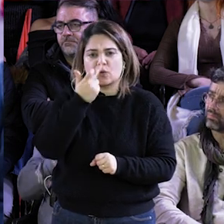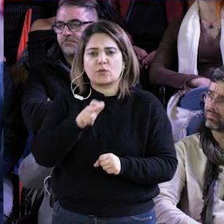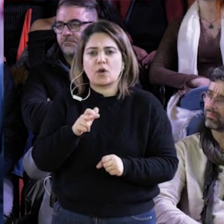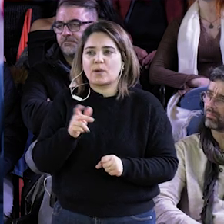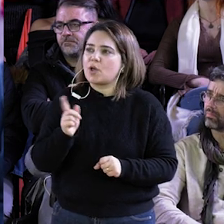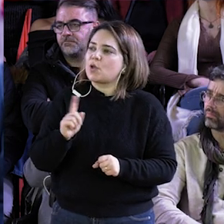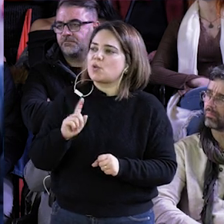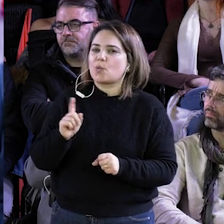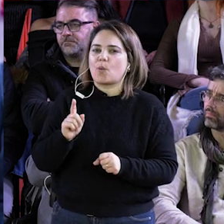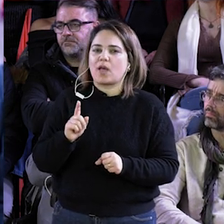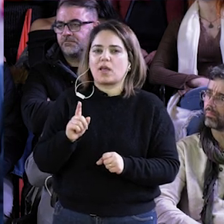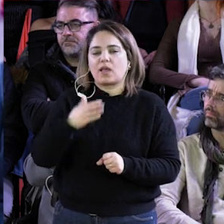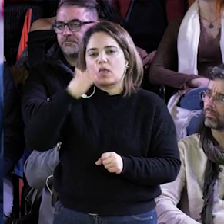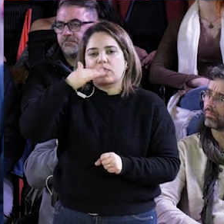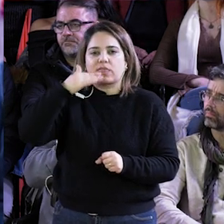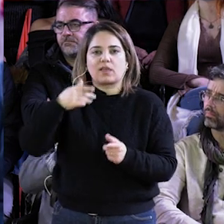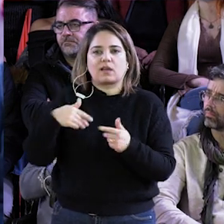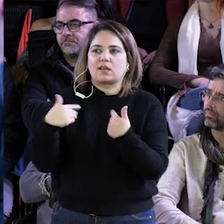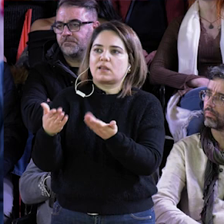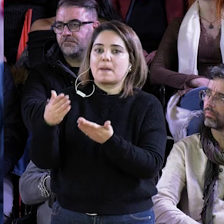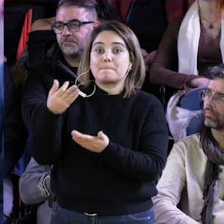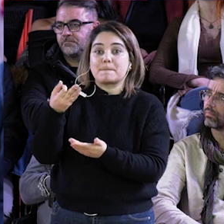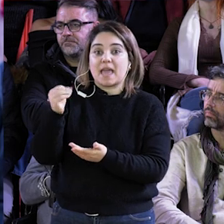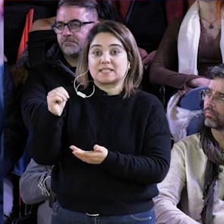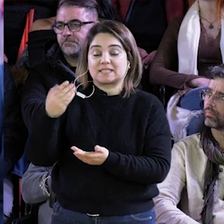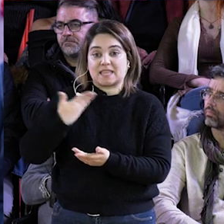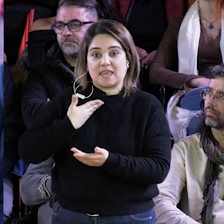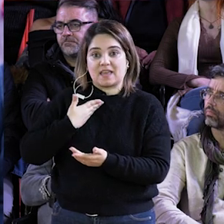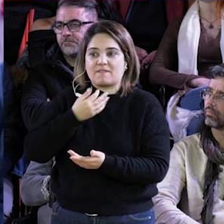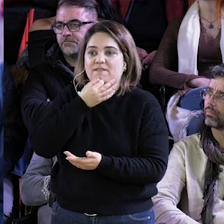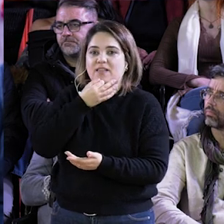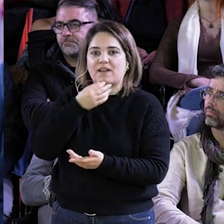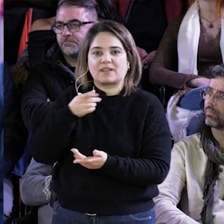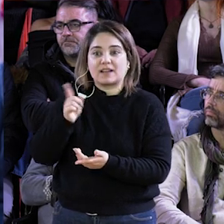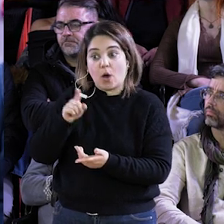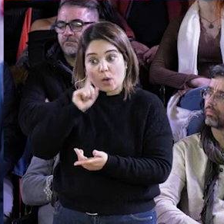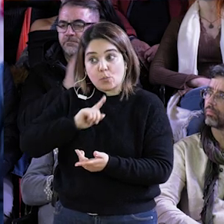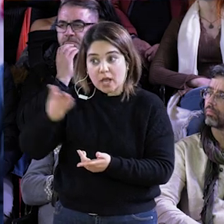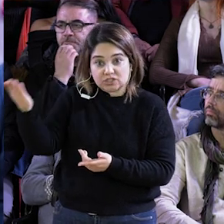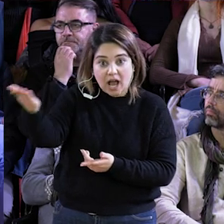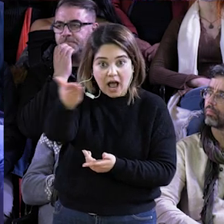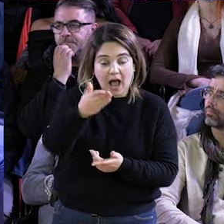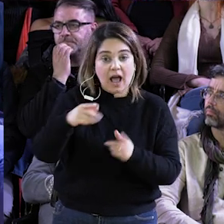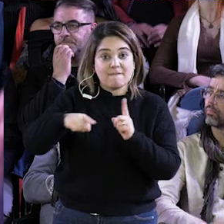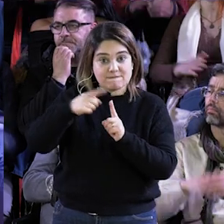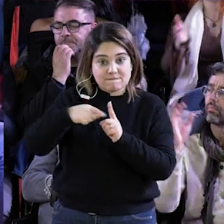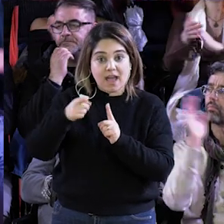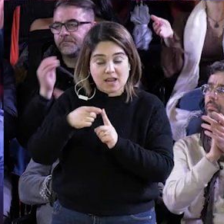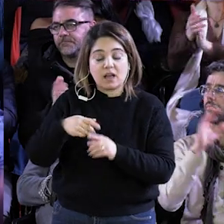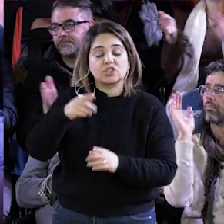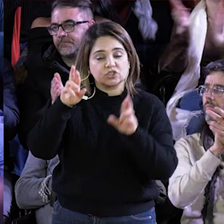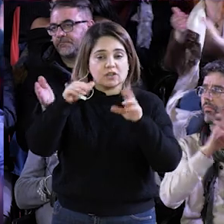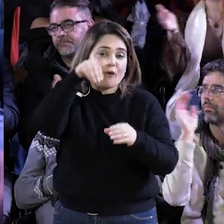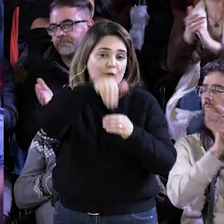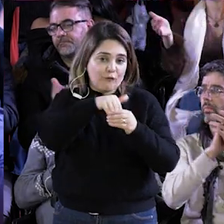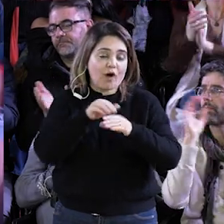Não é a peste grisalha de que o PSD falava, são essas mulheres que nos dão força nas feiras e que vão votar à esquerda e vão fazer com que a